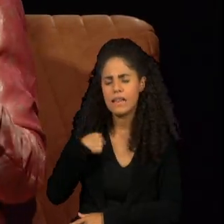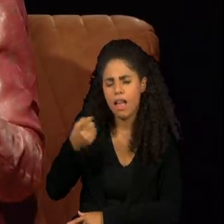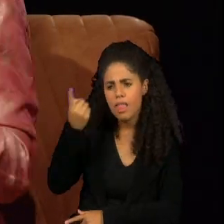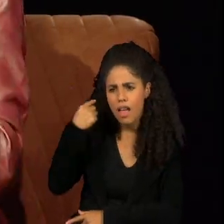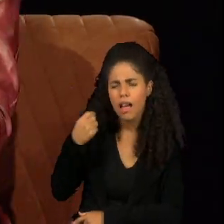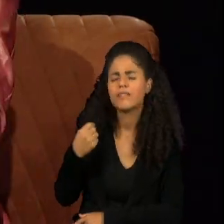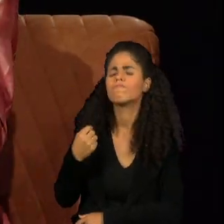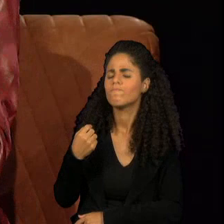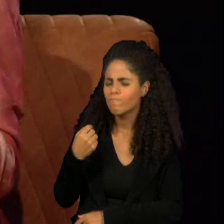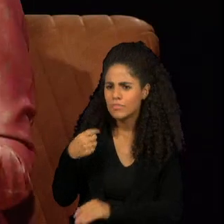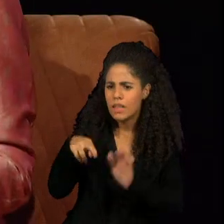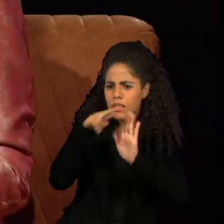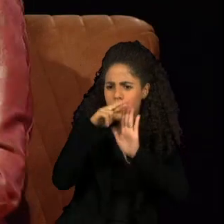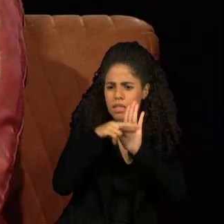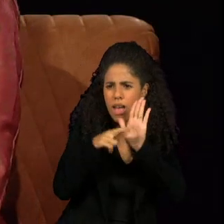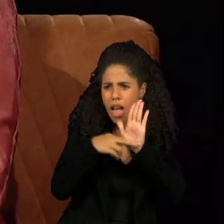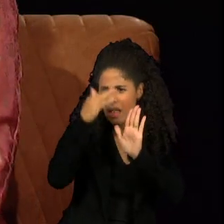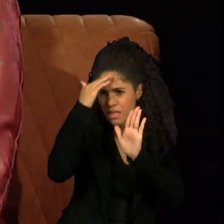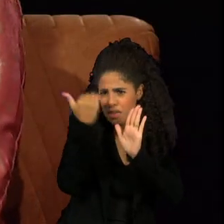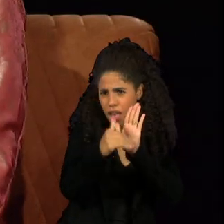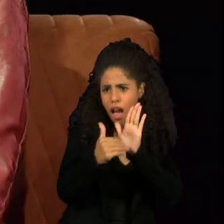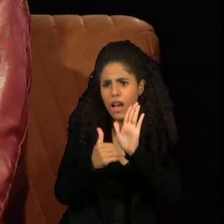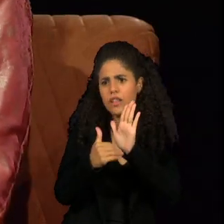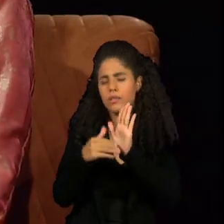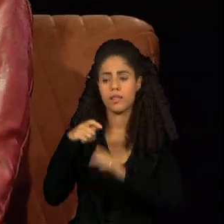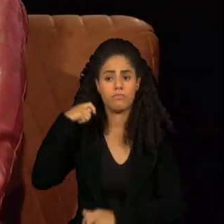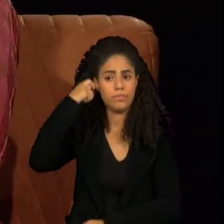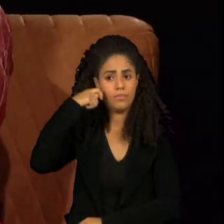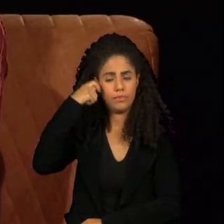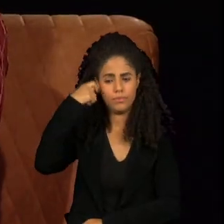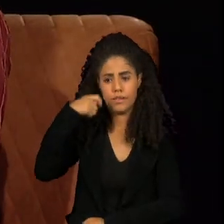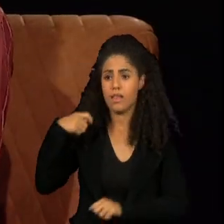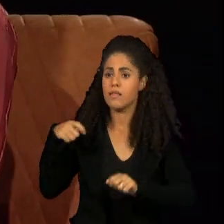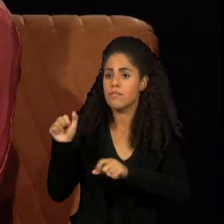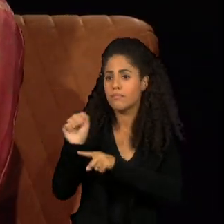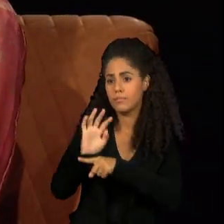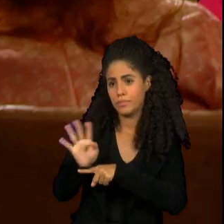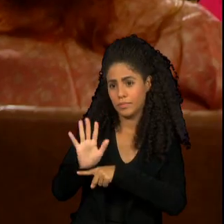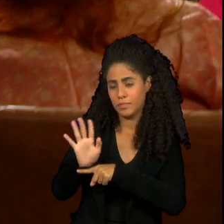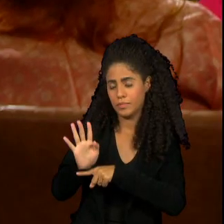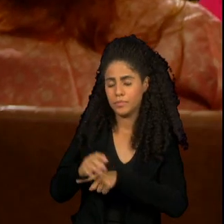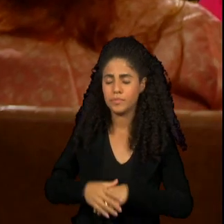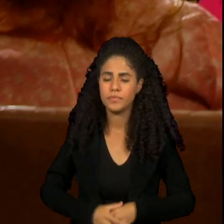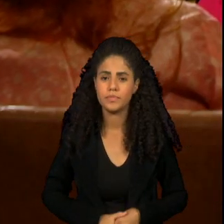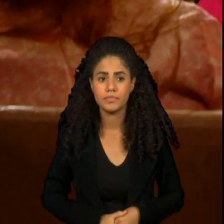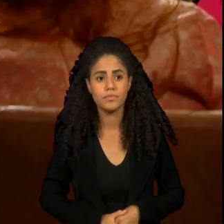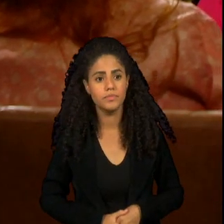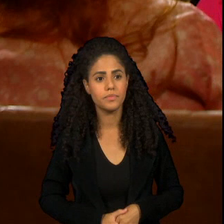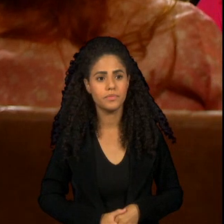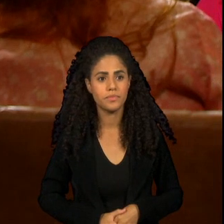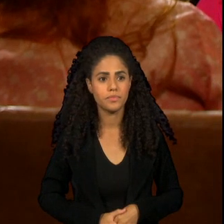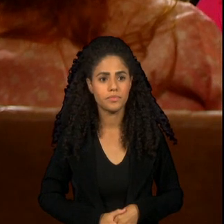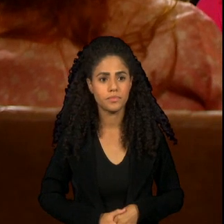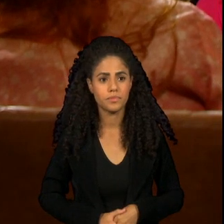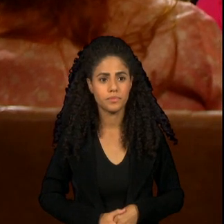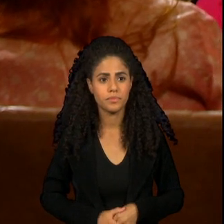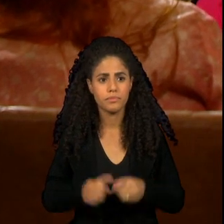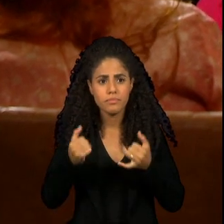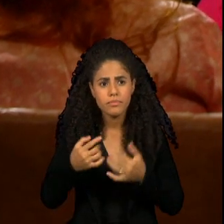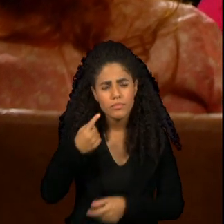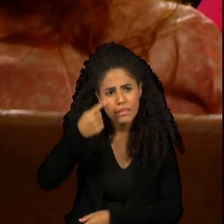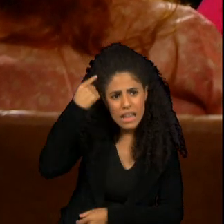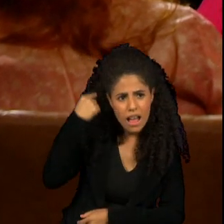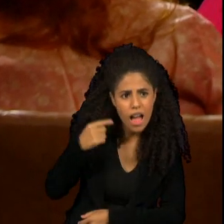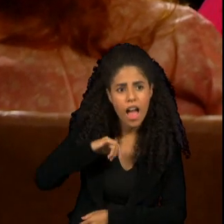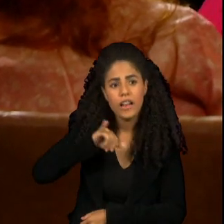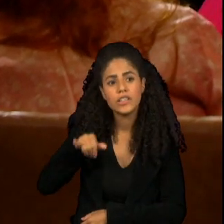regra, não é, da interpretação cinematográfica. Agora, diz a lenda que o Joaquim Pedro falava